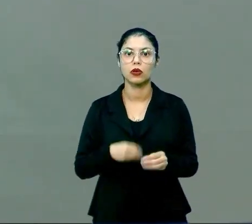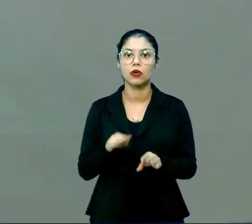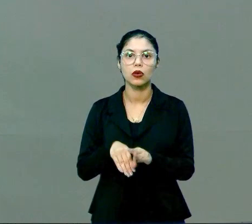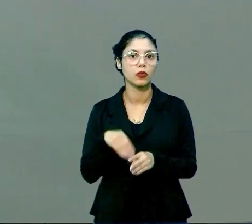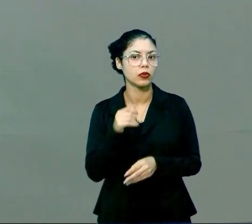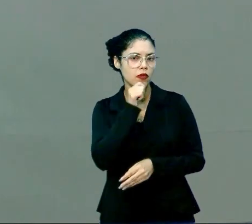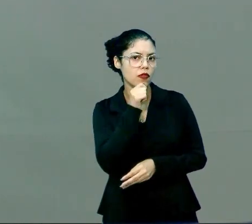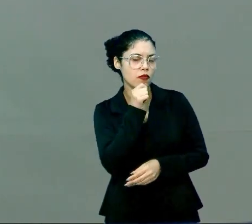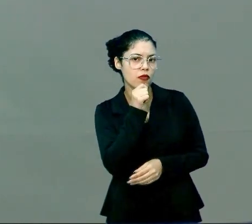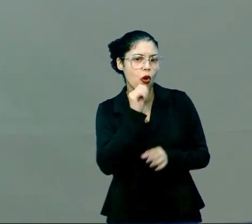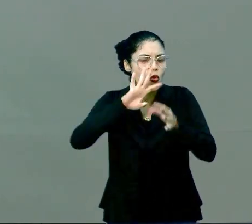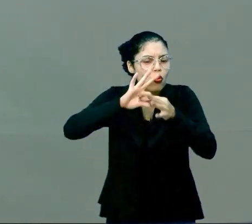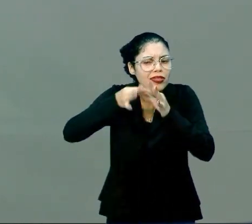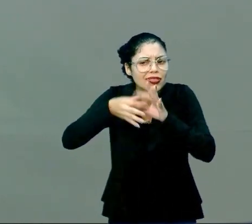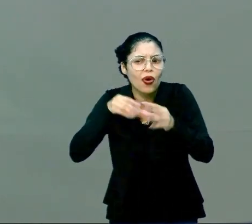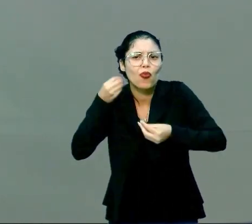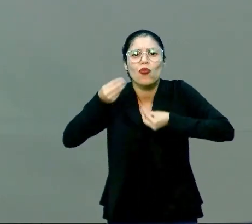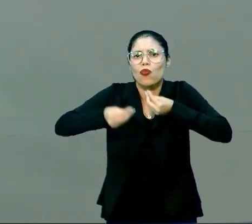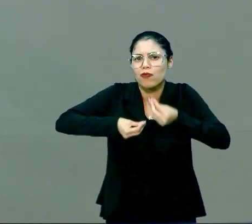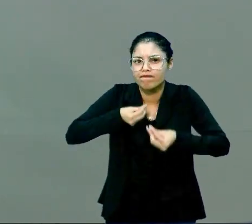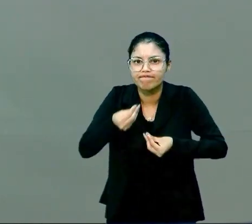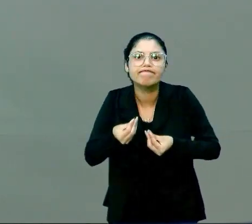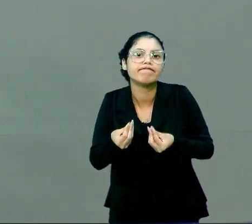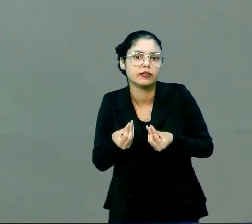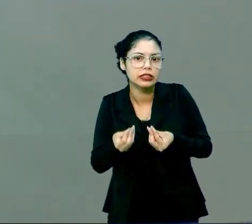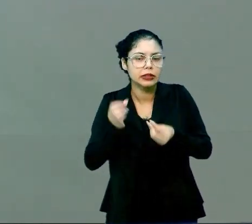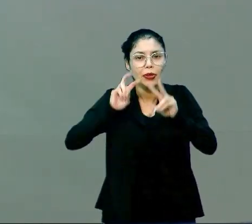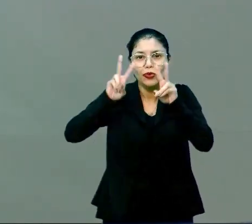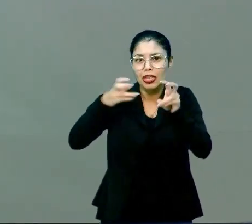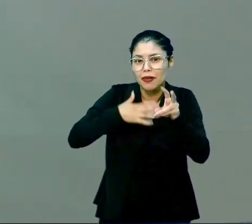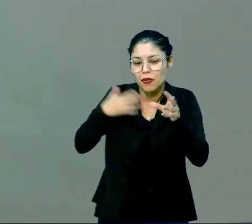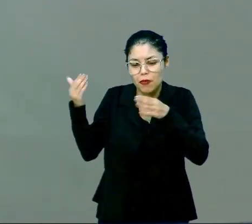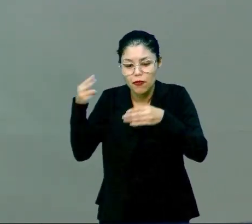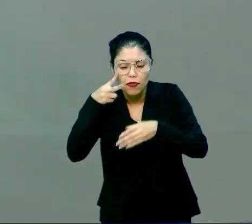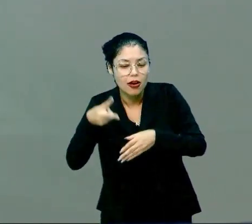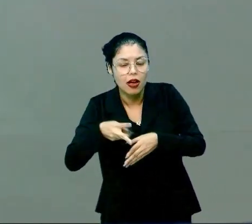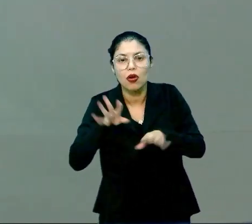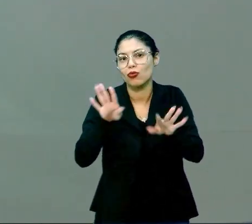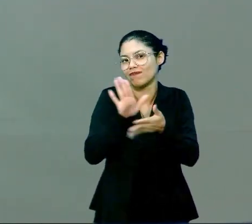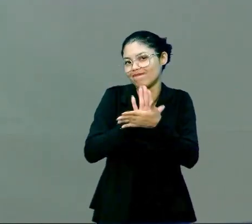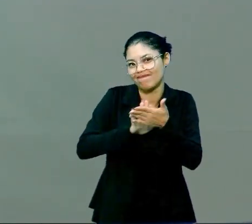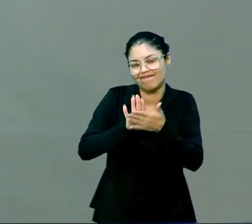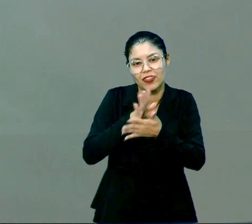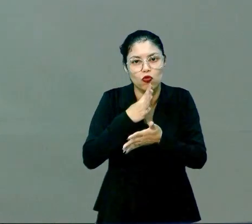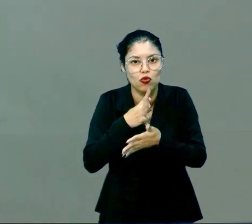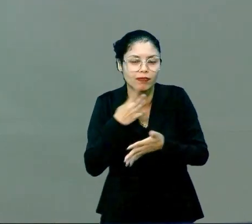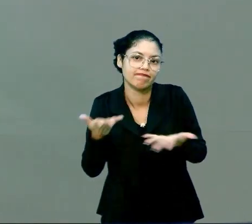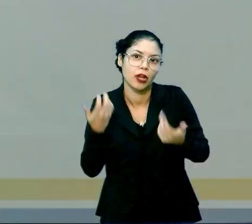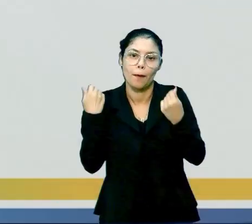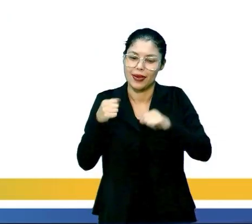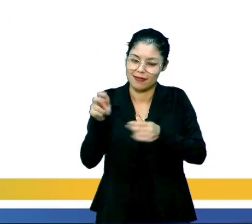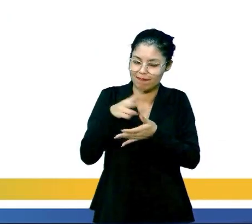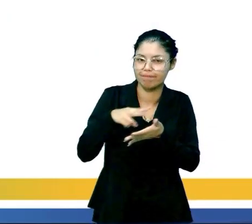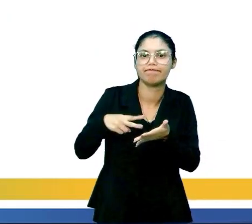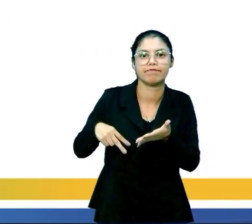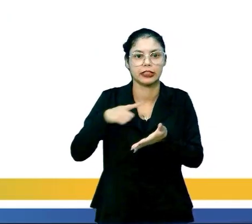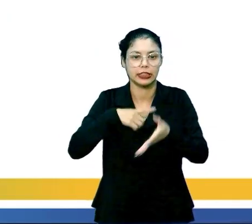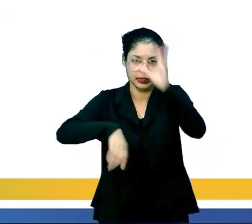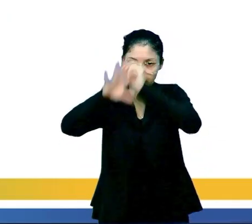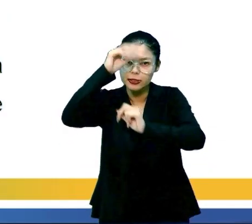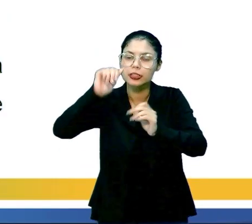vou simplesmente contextualizar a minha ideia central, o meu tema, se eu não conheço nada? Eu preciso fazer leituras, não é